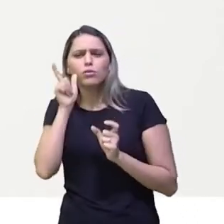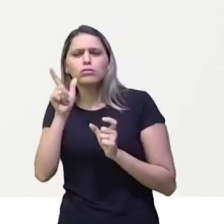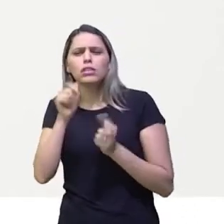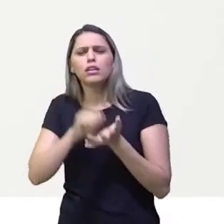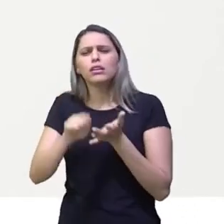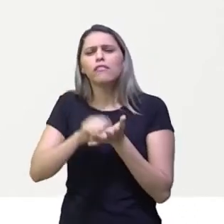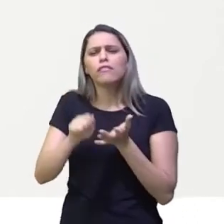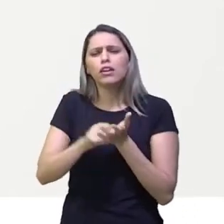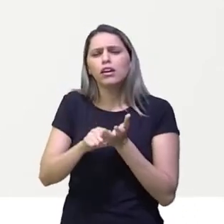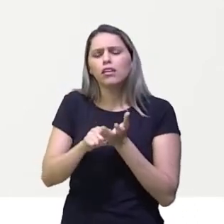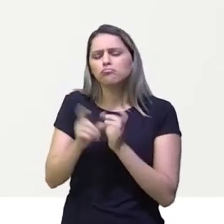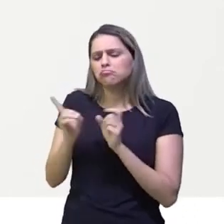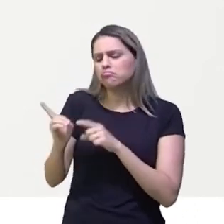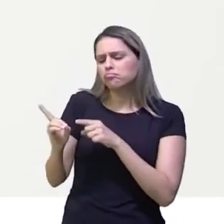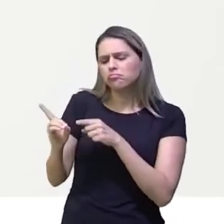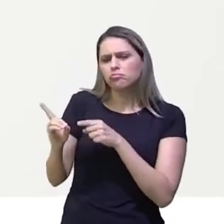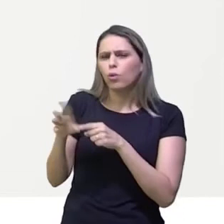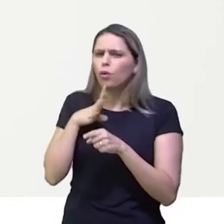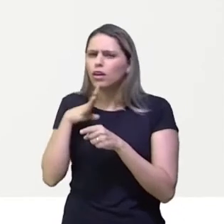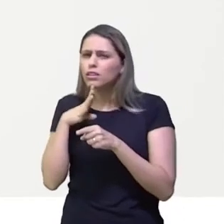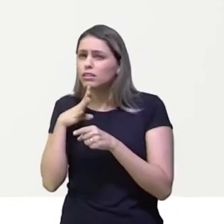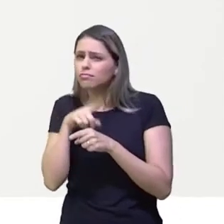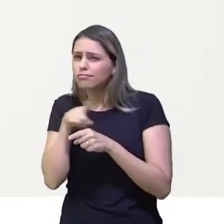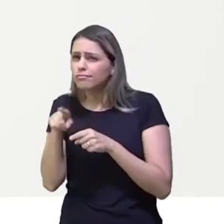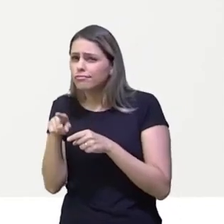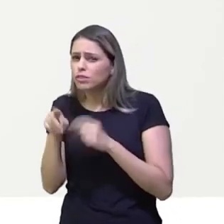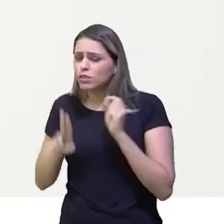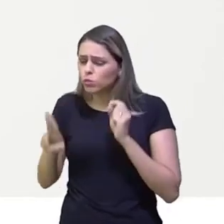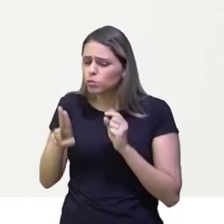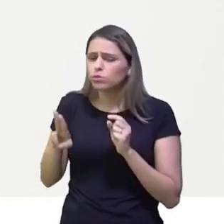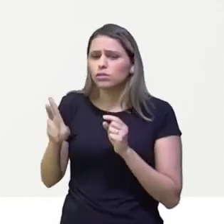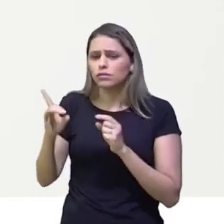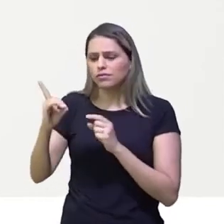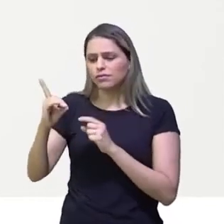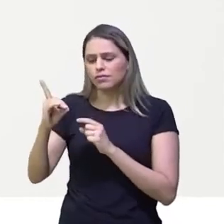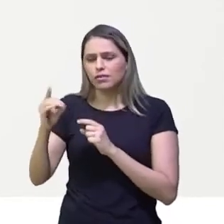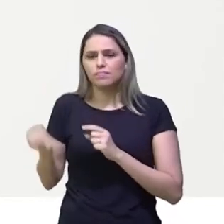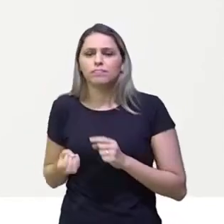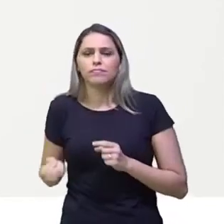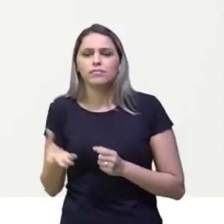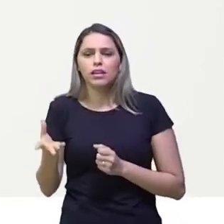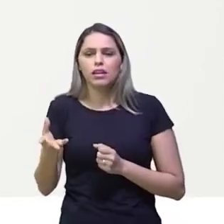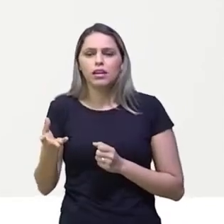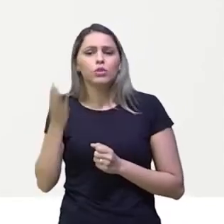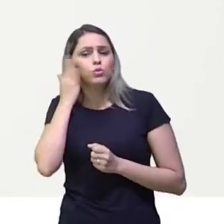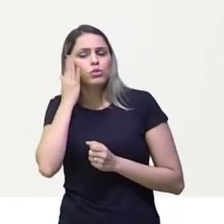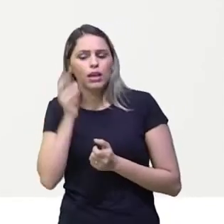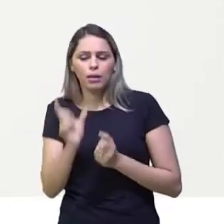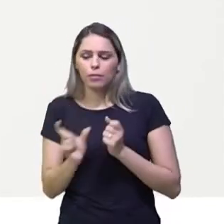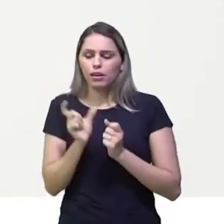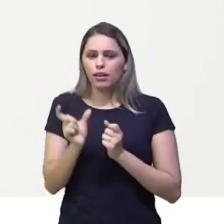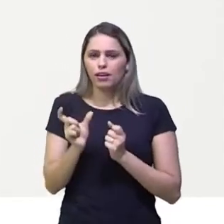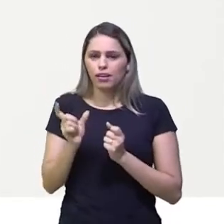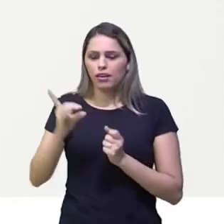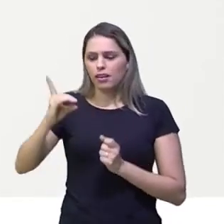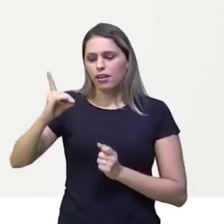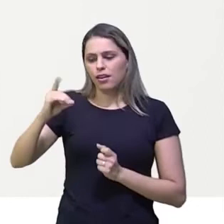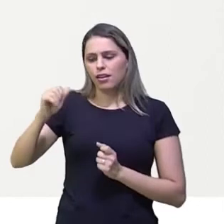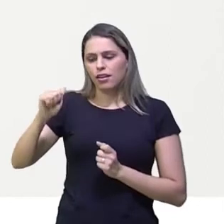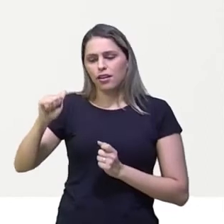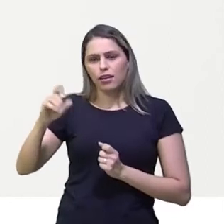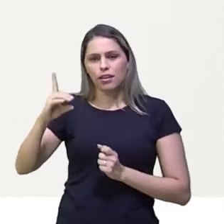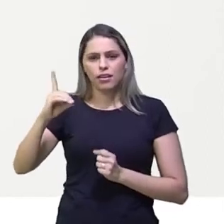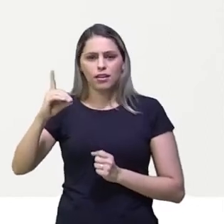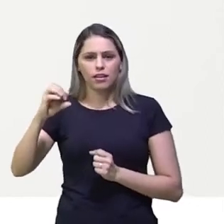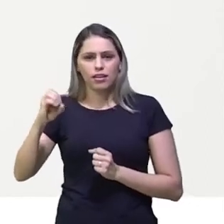bem simples que geralmente nós utilizamos. Dado. Tem gente que pode escrever tado,